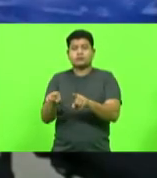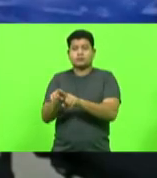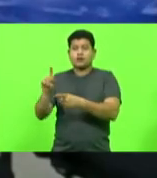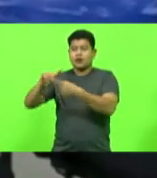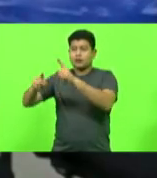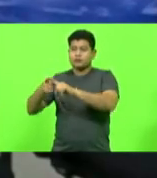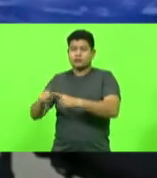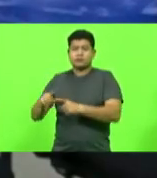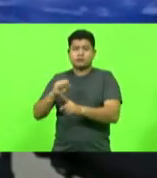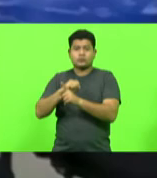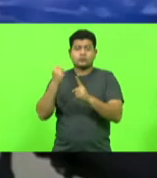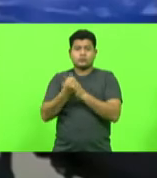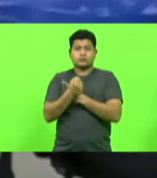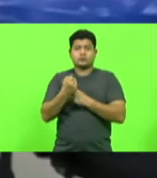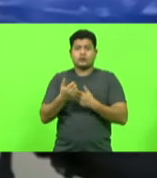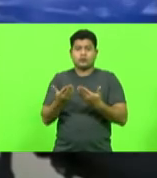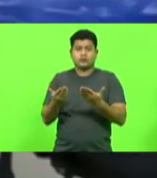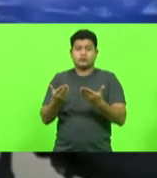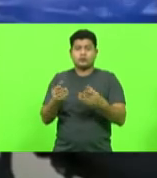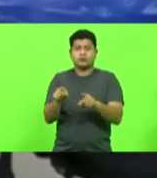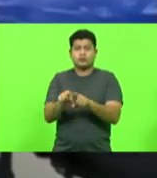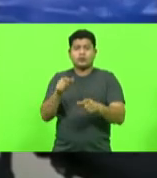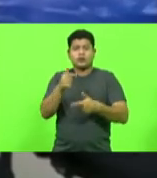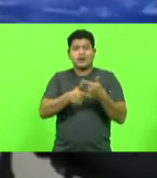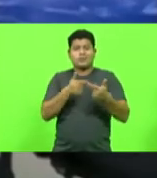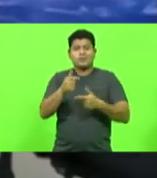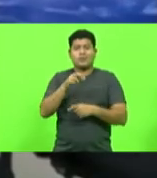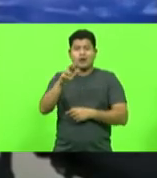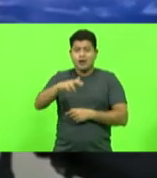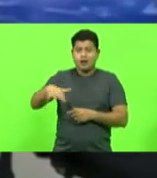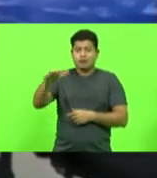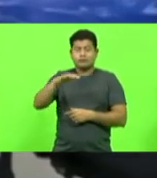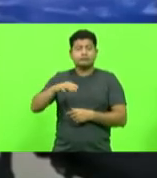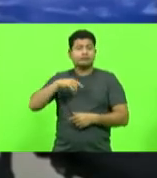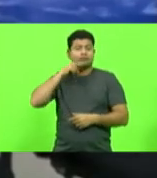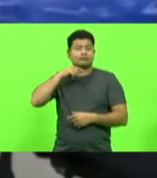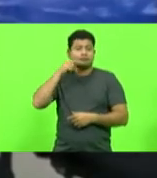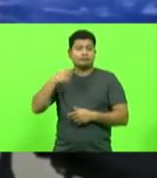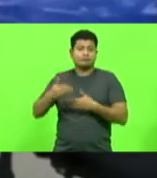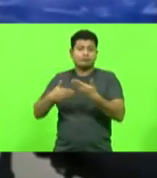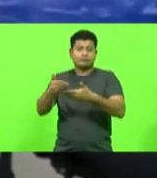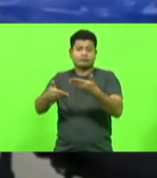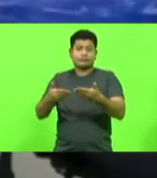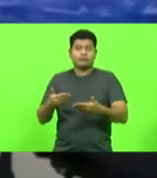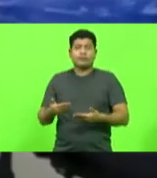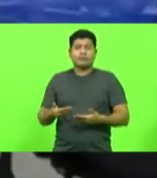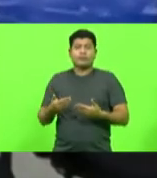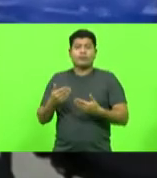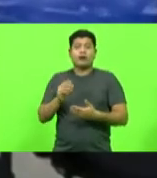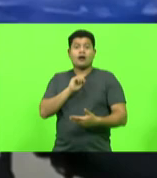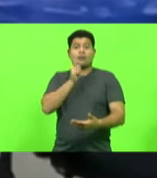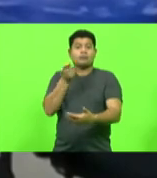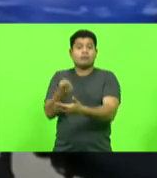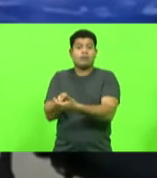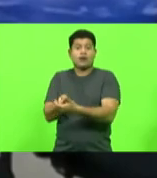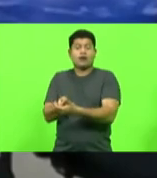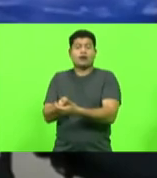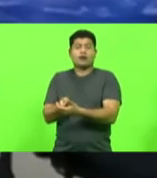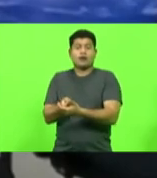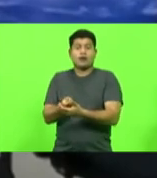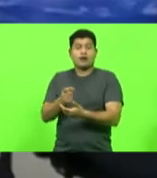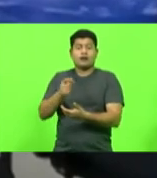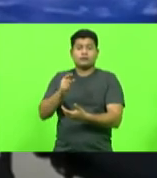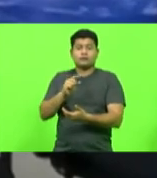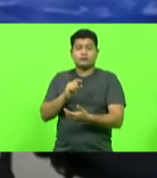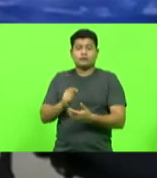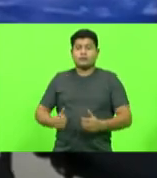suficientes, serviços regionais que a gente não conseguiu ainda avançar e que quem tem custeado média e alta complexidade são os